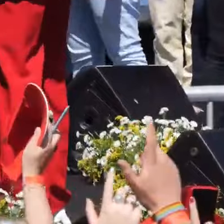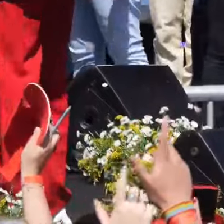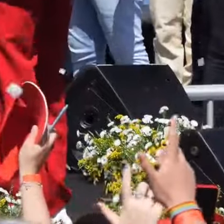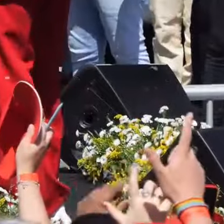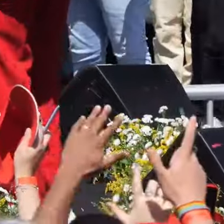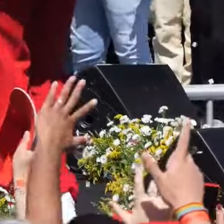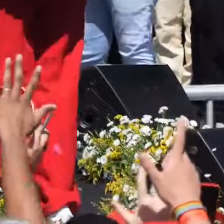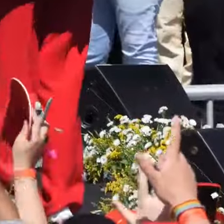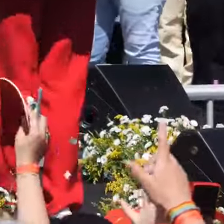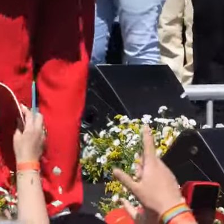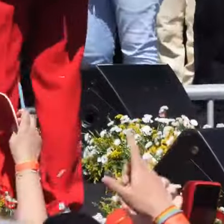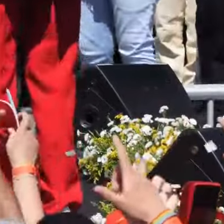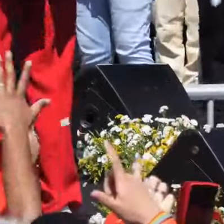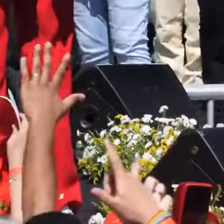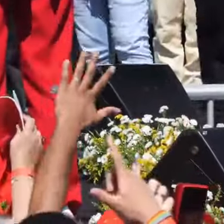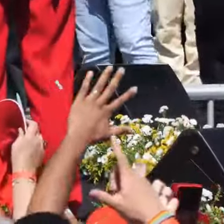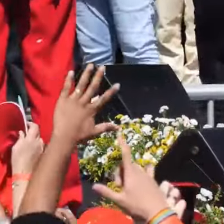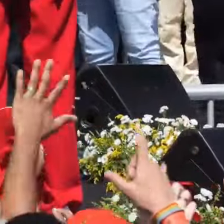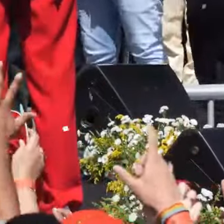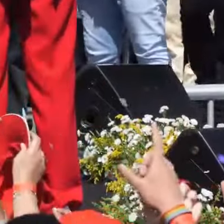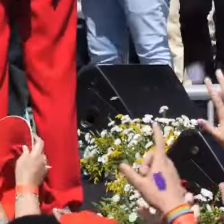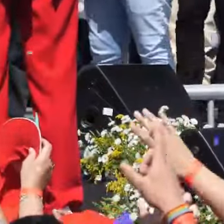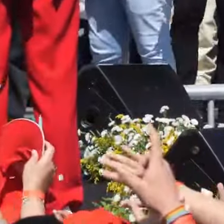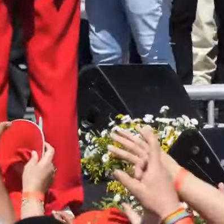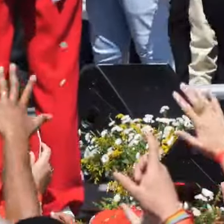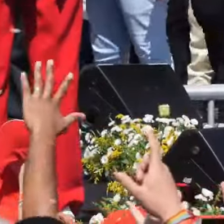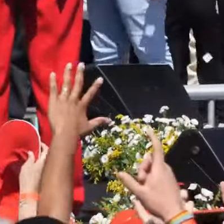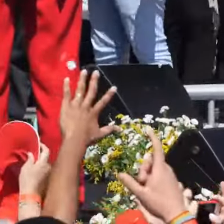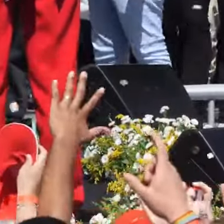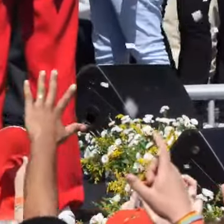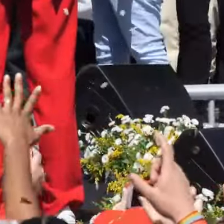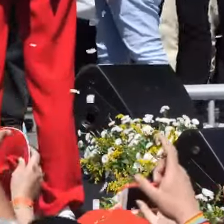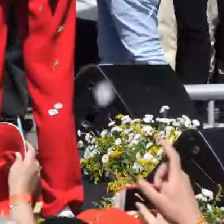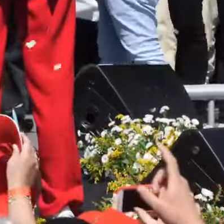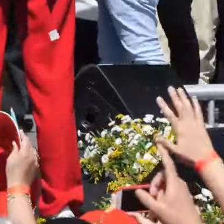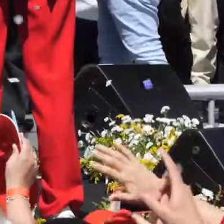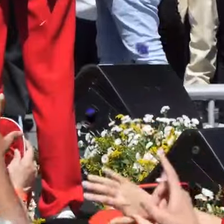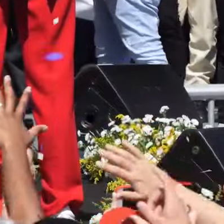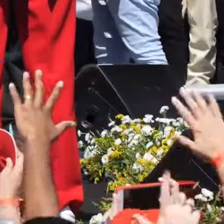feliz. Há uma voz que tentaram